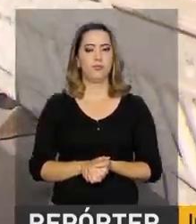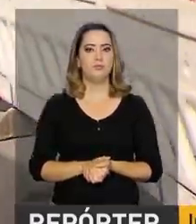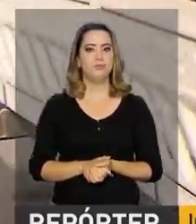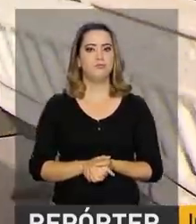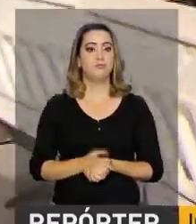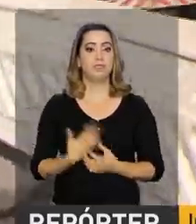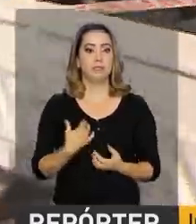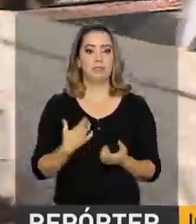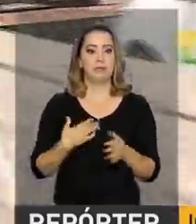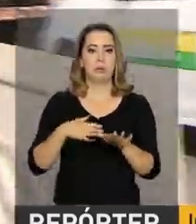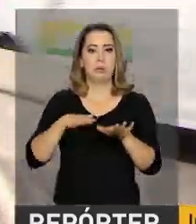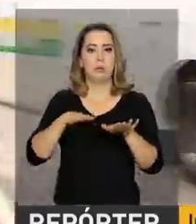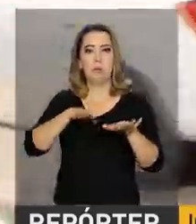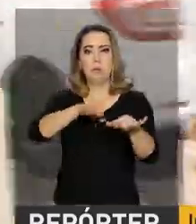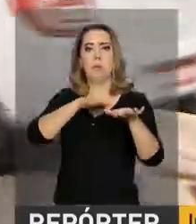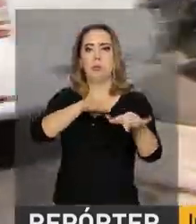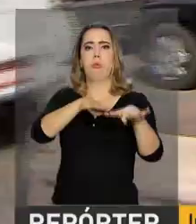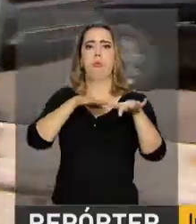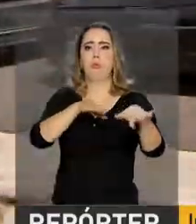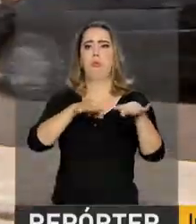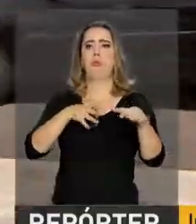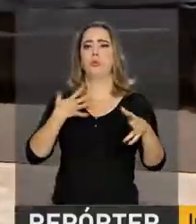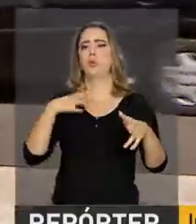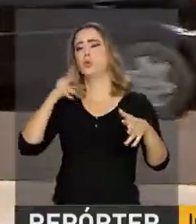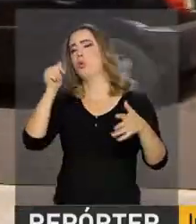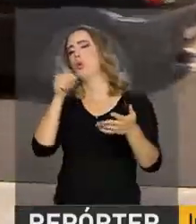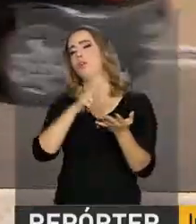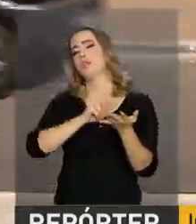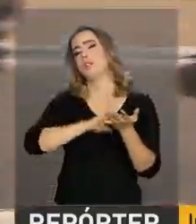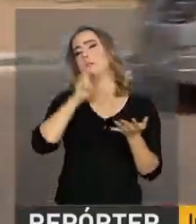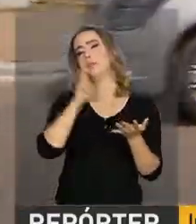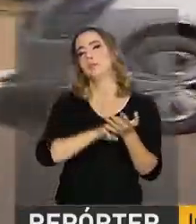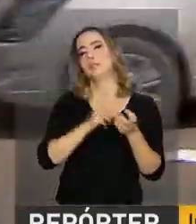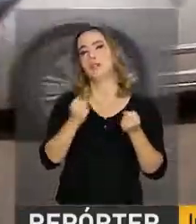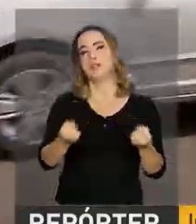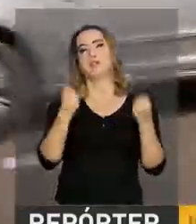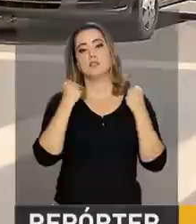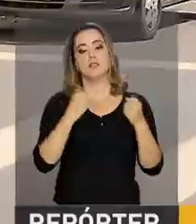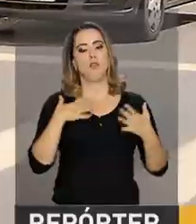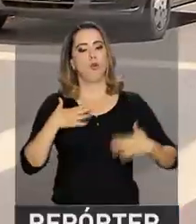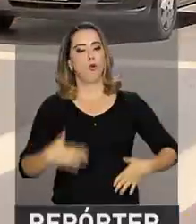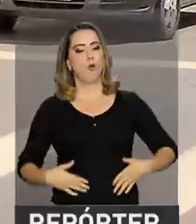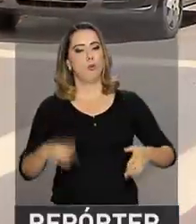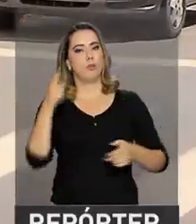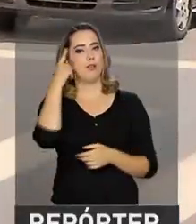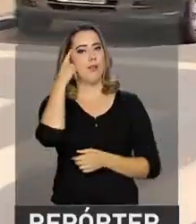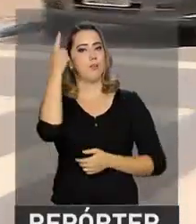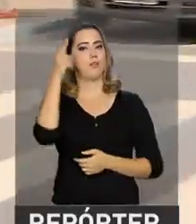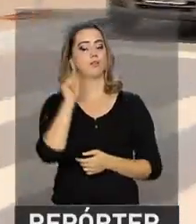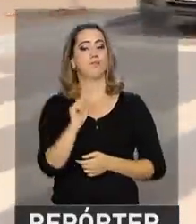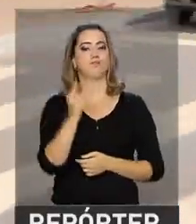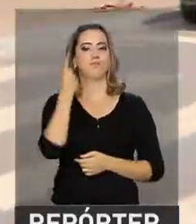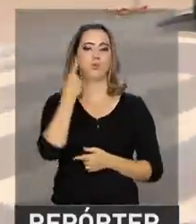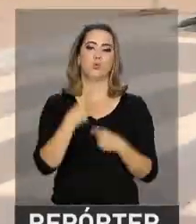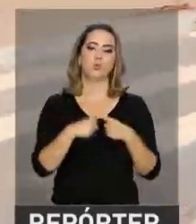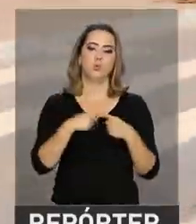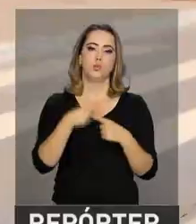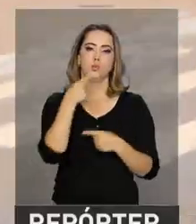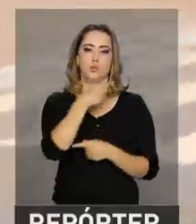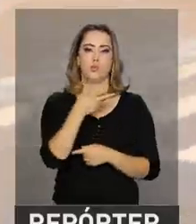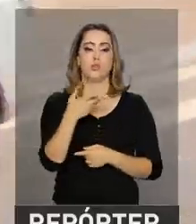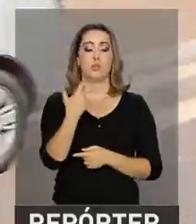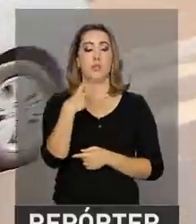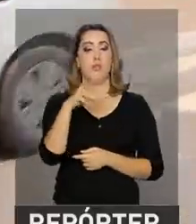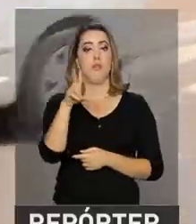se livrar do trânsito caótico de todas as manhãs, exercitar o corpo e a mente. Esses foram alguns dos motivos que